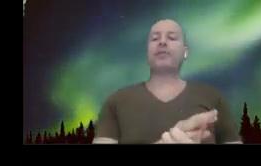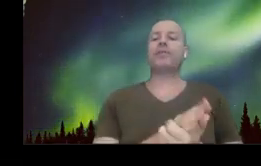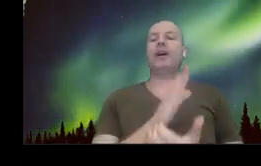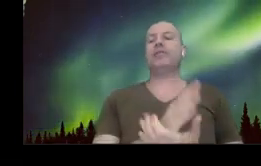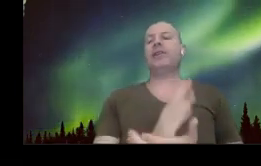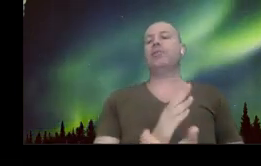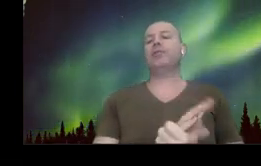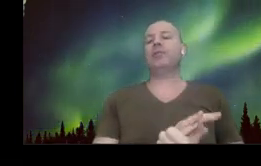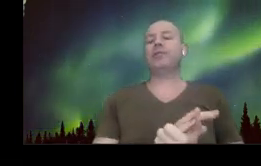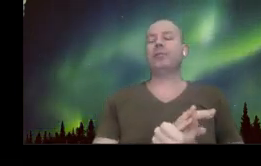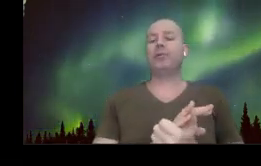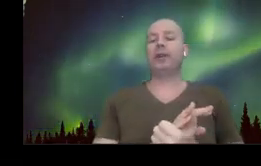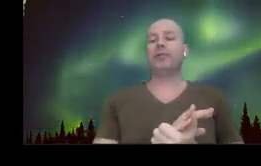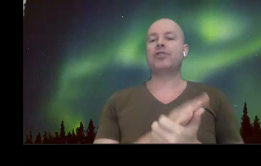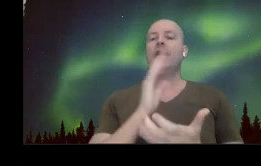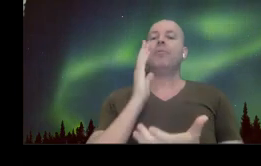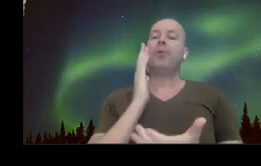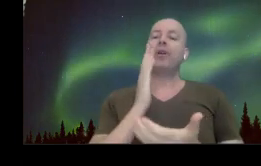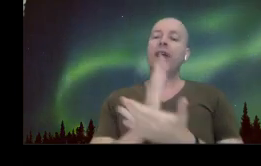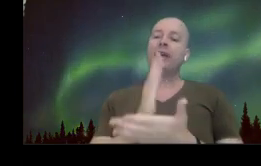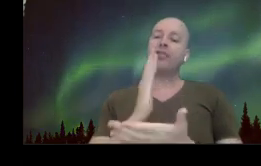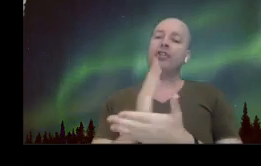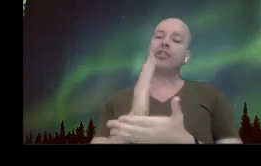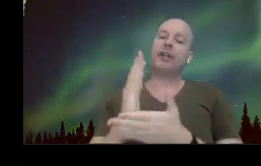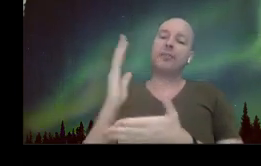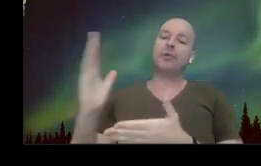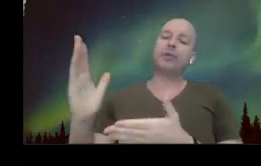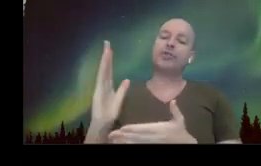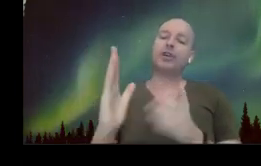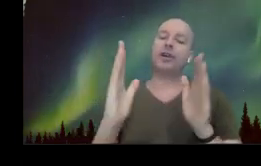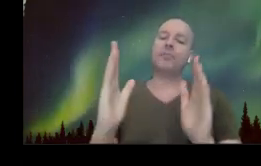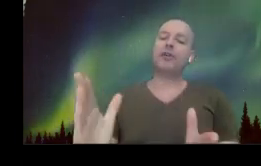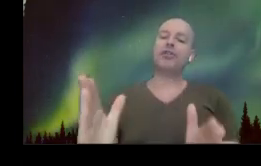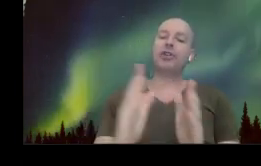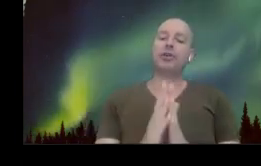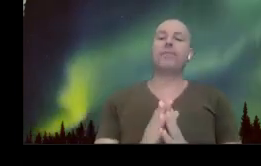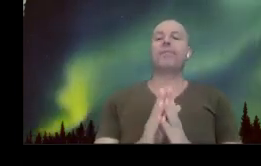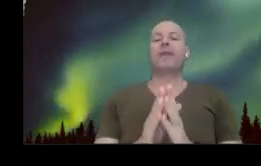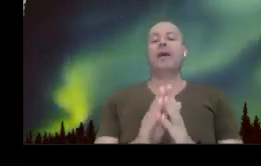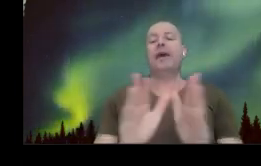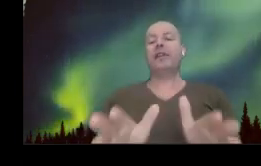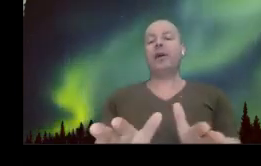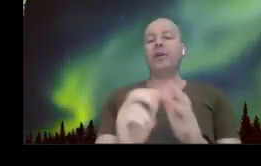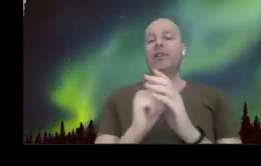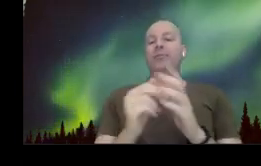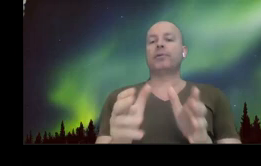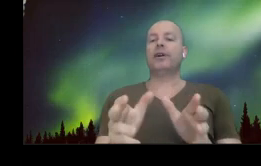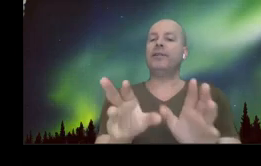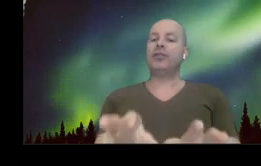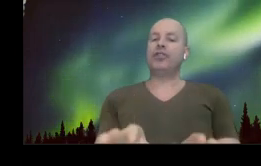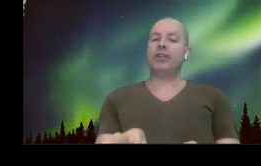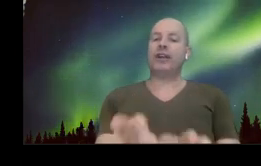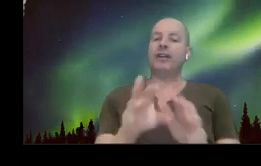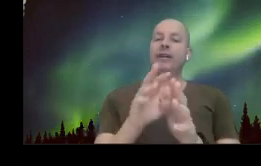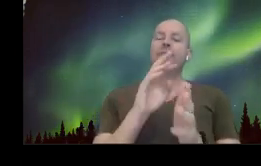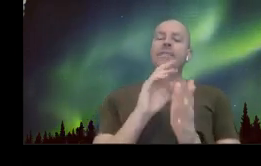das APPs, as áreas de preservação permanente. Por que que a gente tem que proteger margem de rio? Esse aqui é um exemplo.